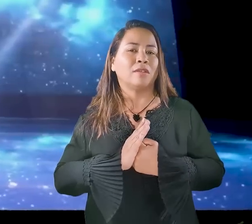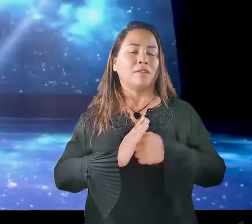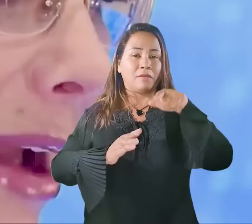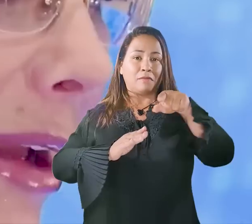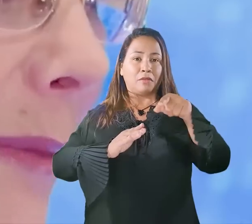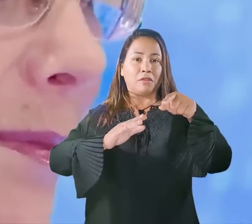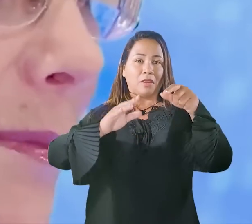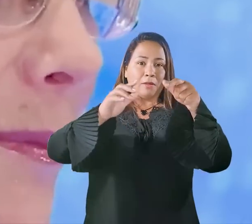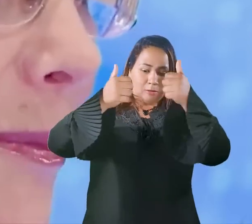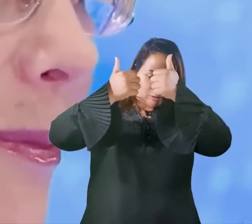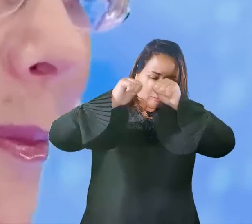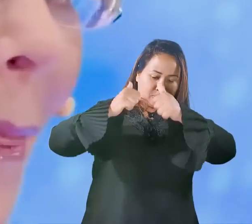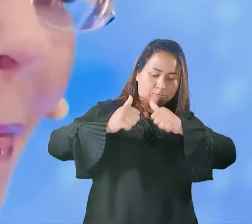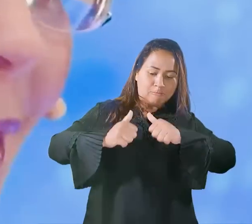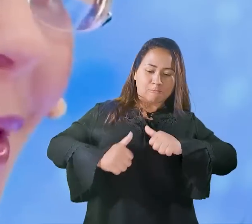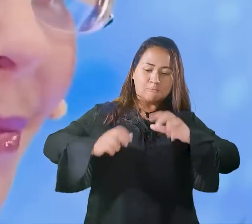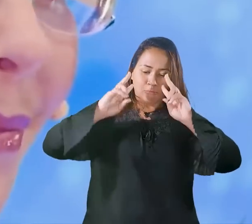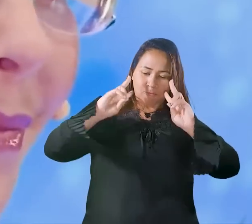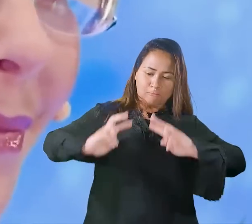Então traga.